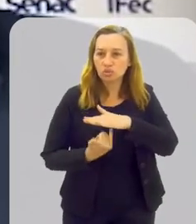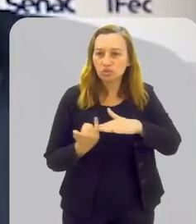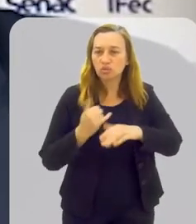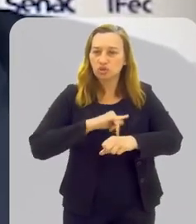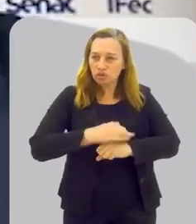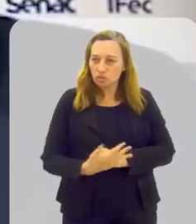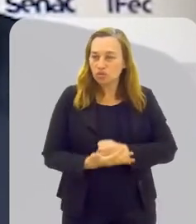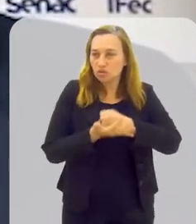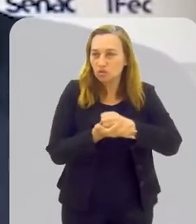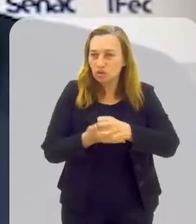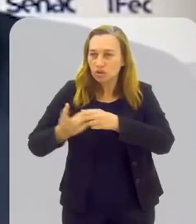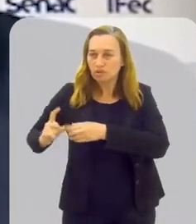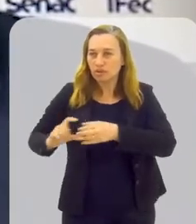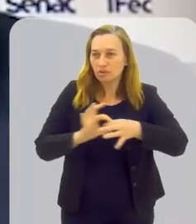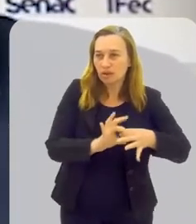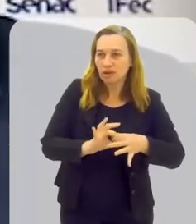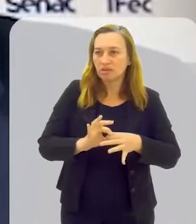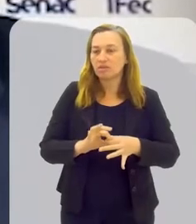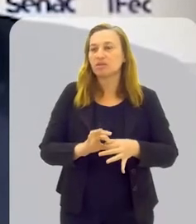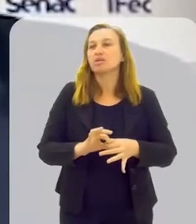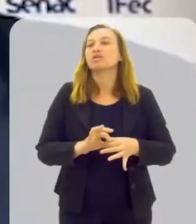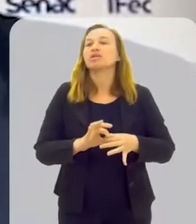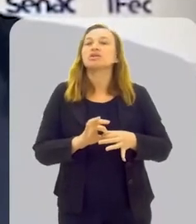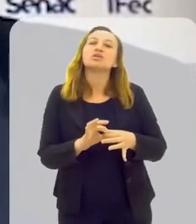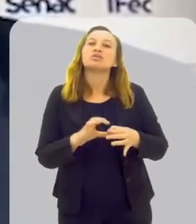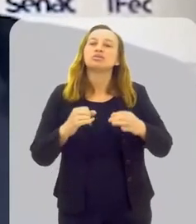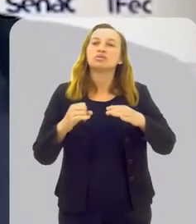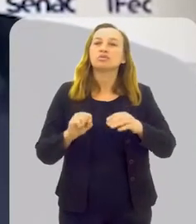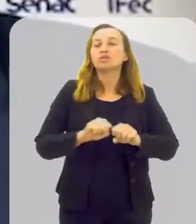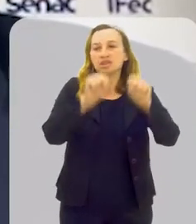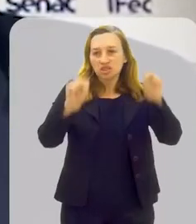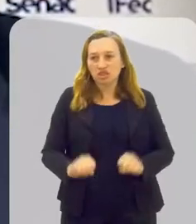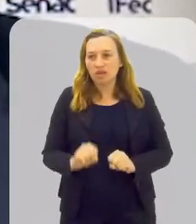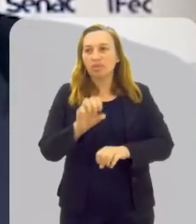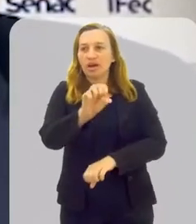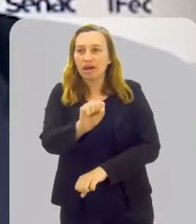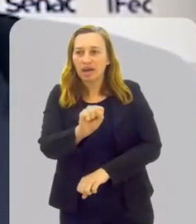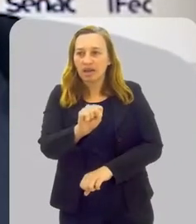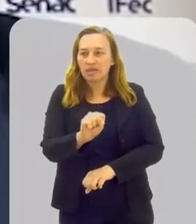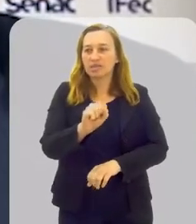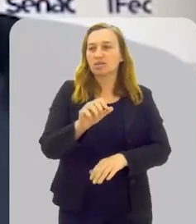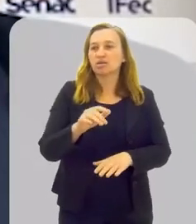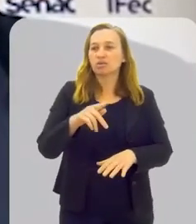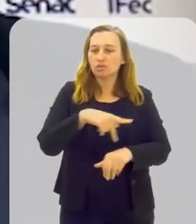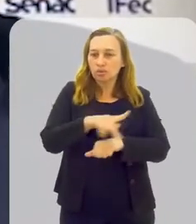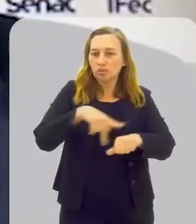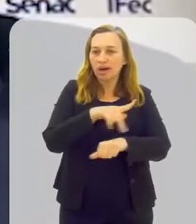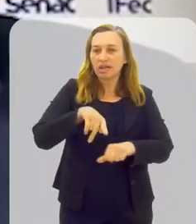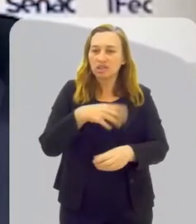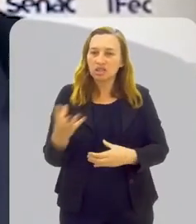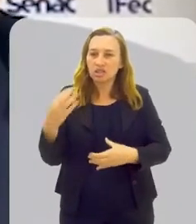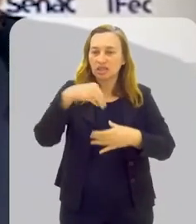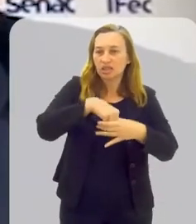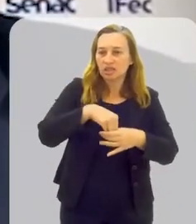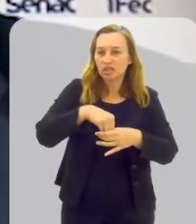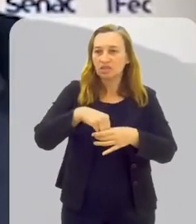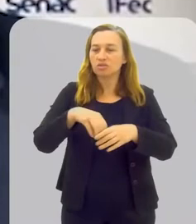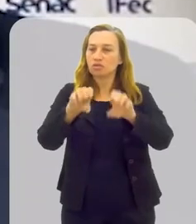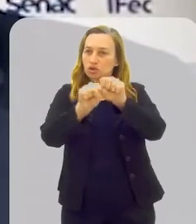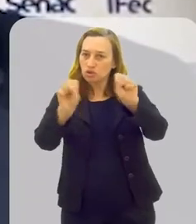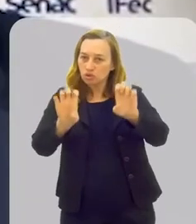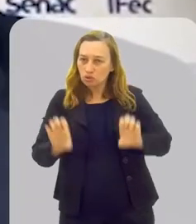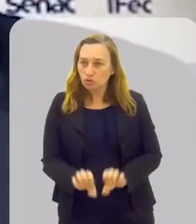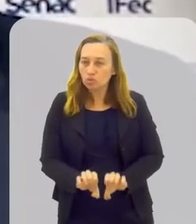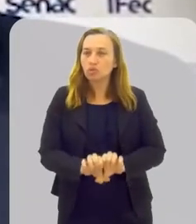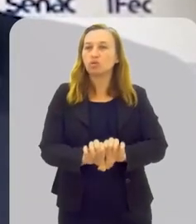sustentabilidade vinculado ao sistema S do país nem mesmo indústria agricultura ou comércio tem dentro da sua estrutura organizacional